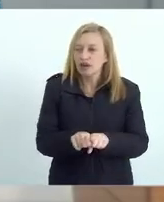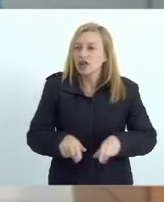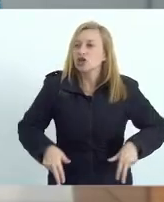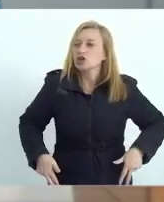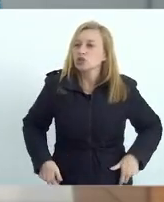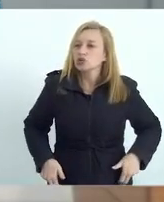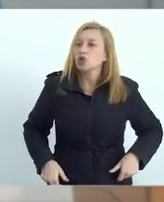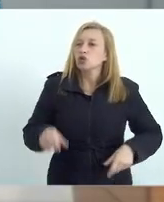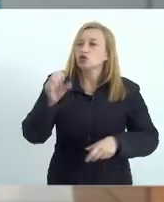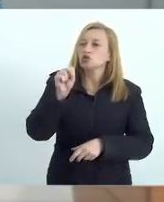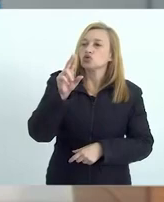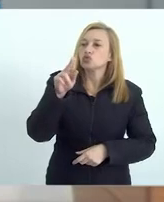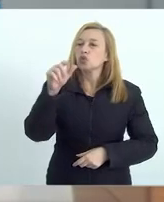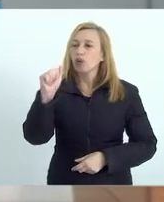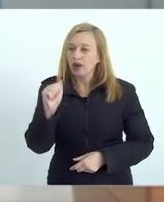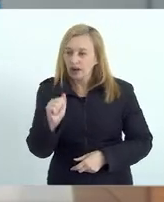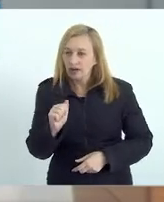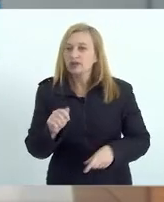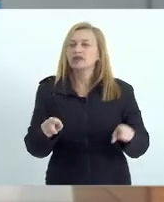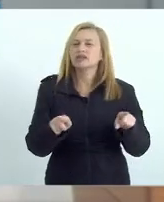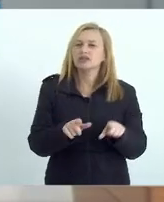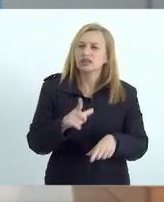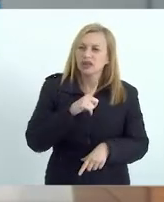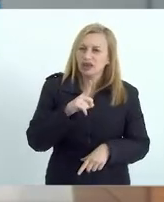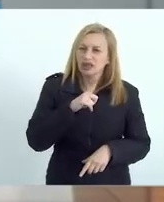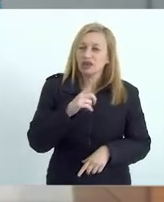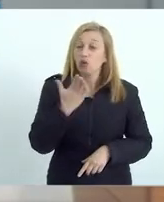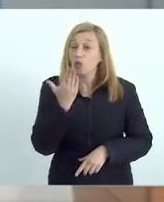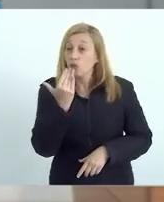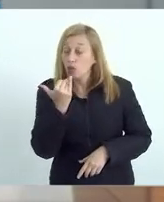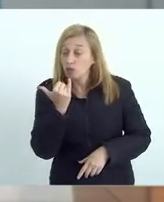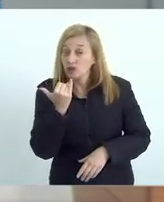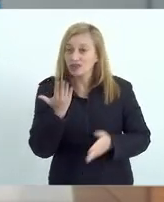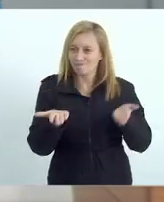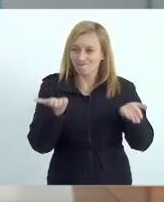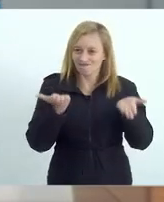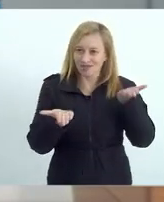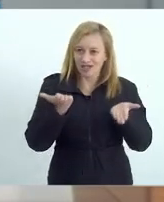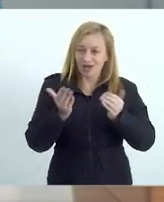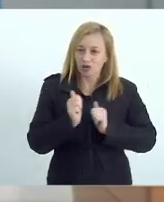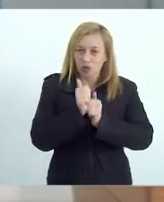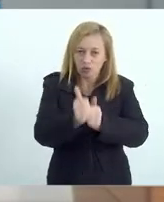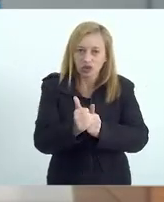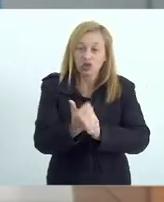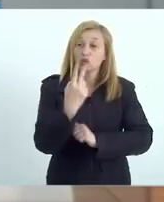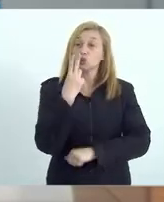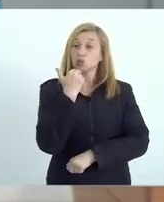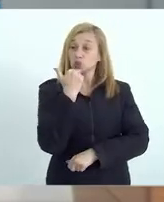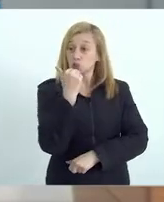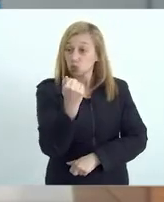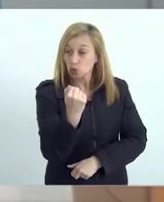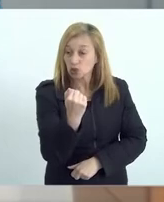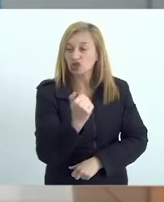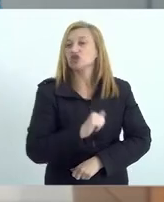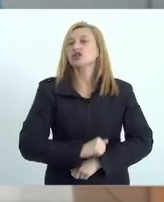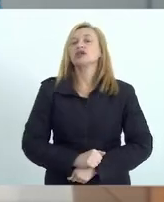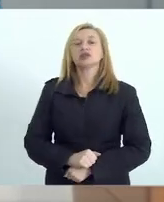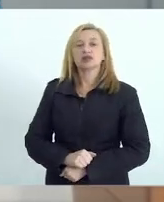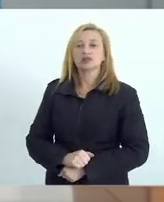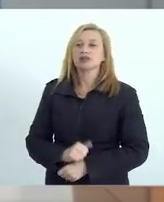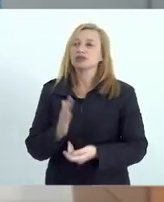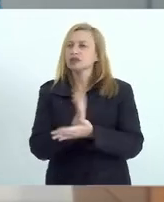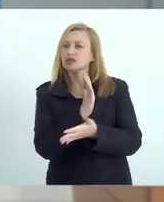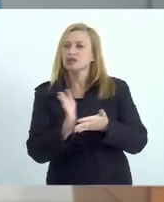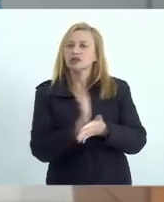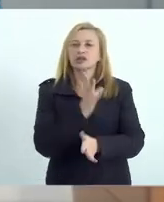com fator de proteção 50 estão tendo uma alimentação equilibrada acompanhada por nutricionista na